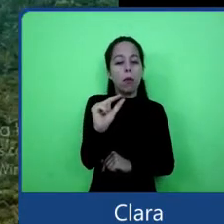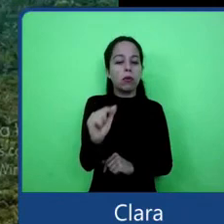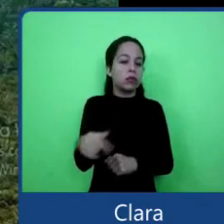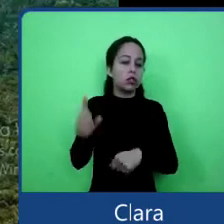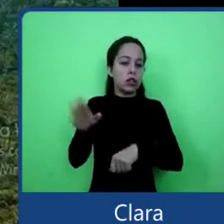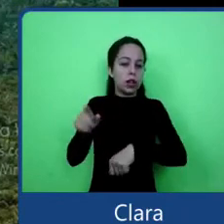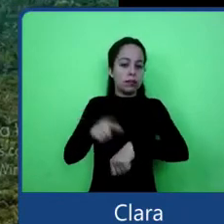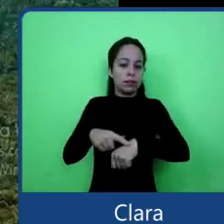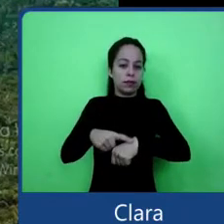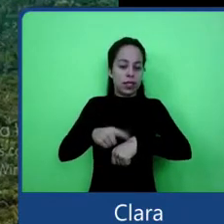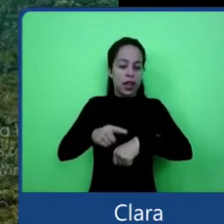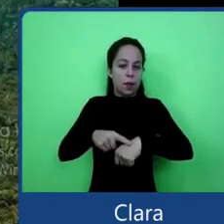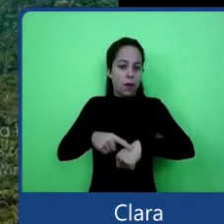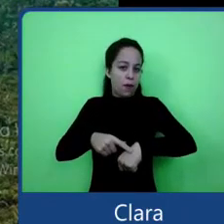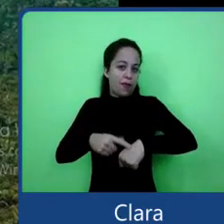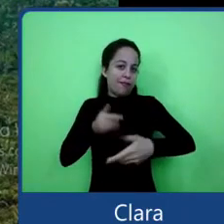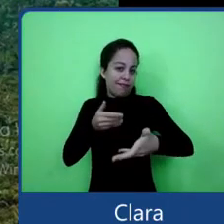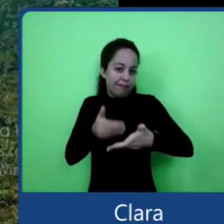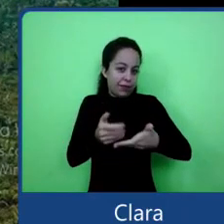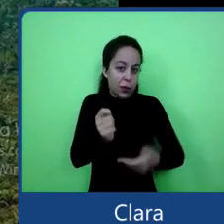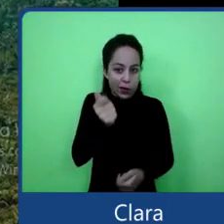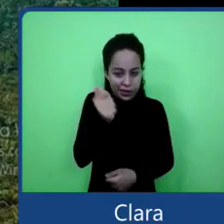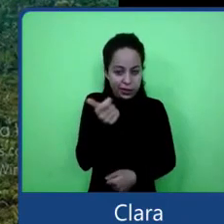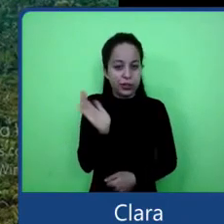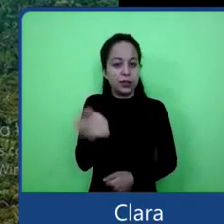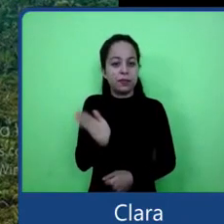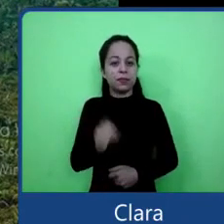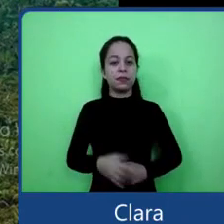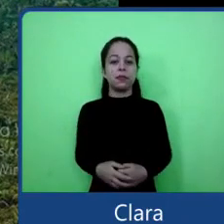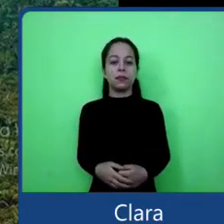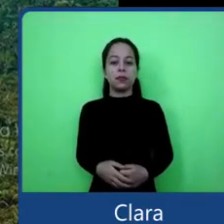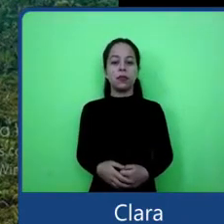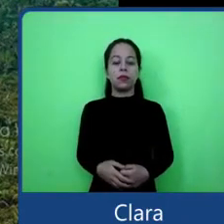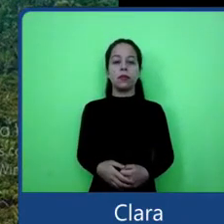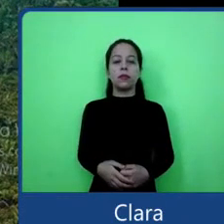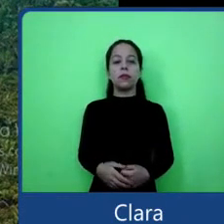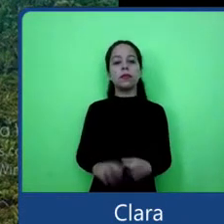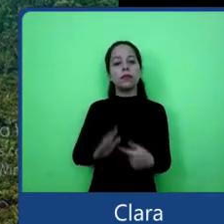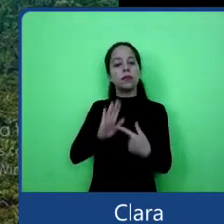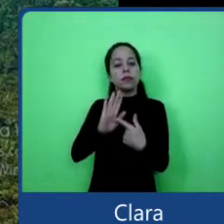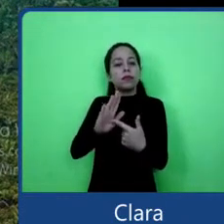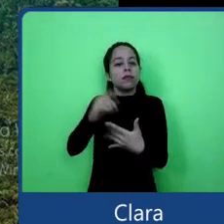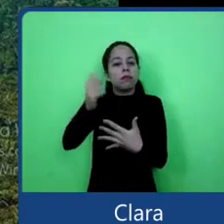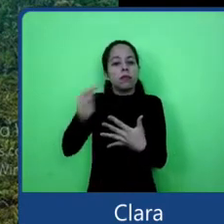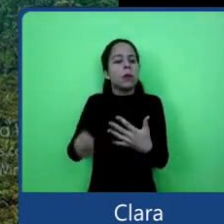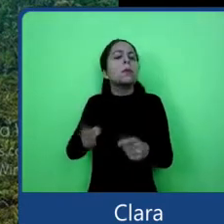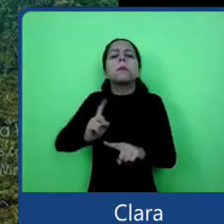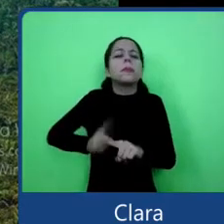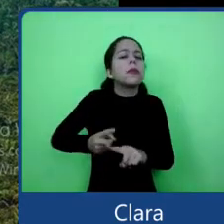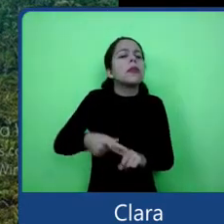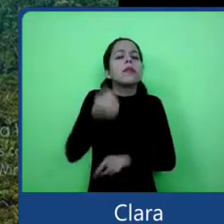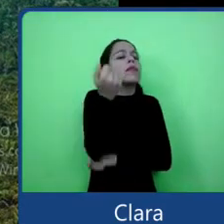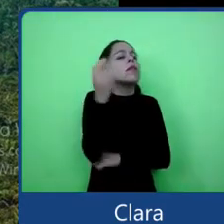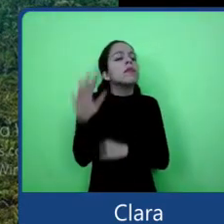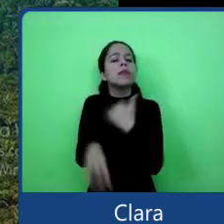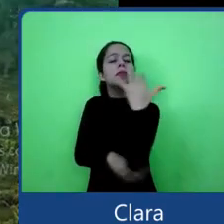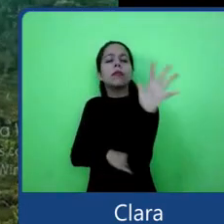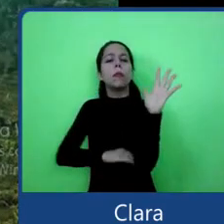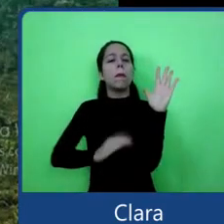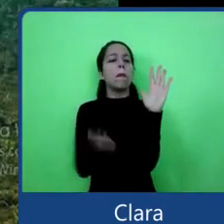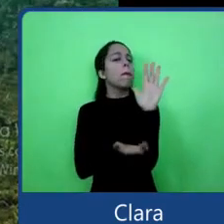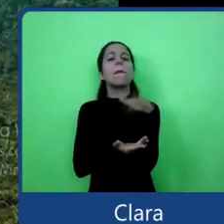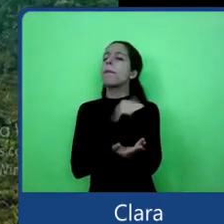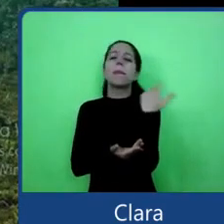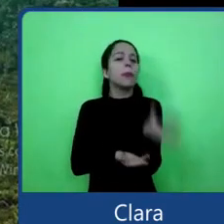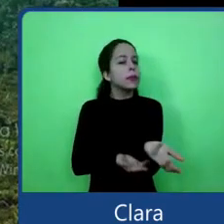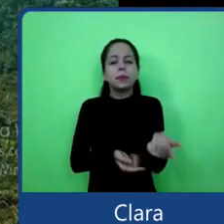horário. Então, aqui só colocando algumas das principais causas, né, do desmatamento. Então, a principal hoje em dia